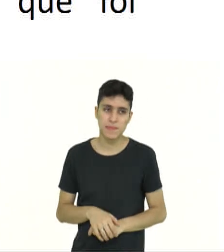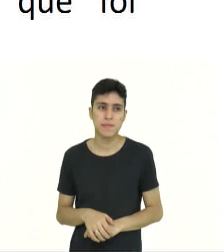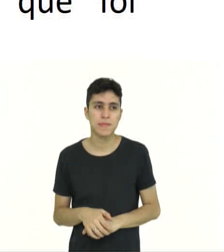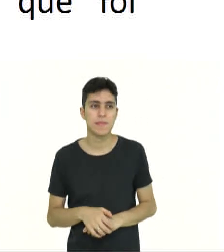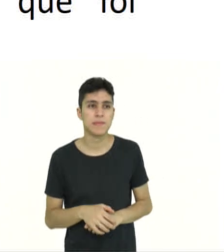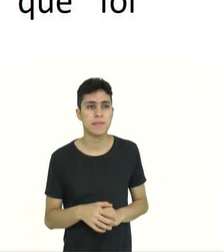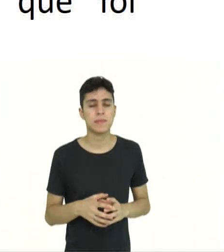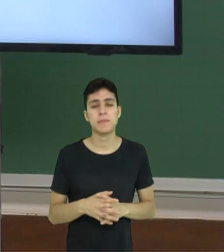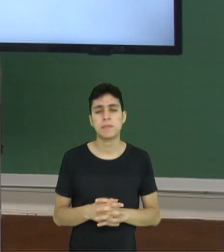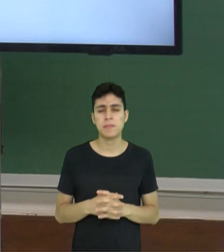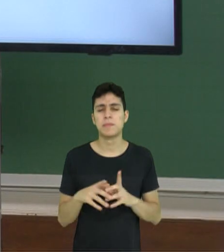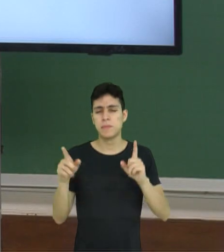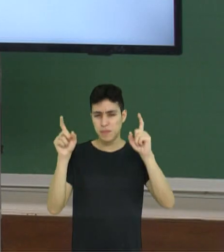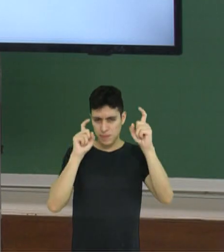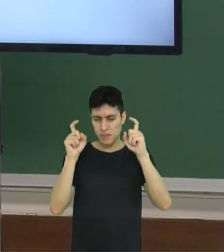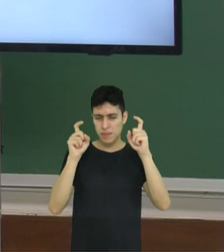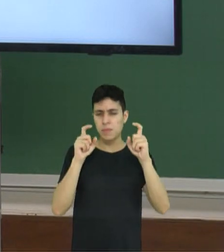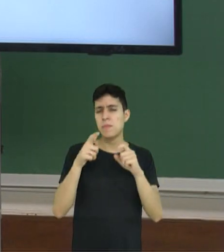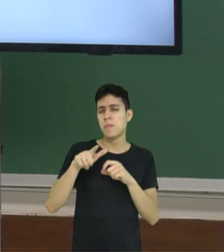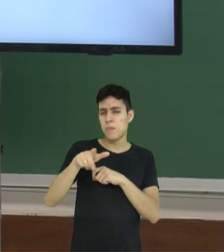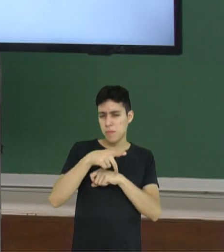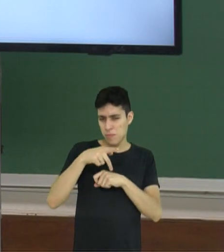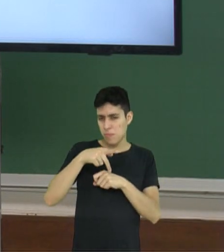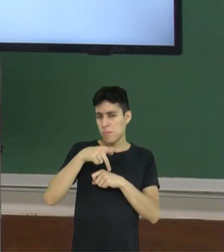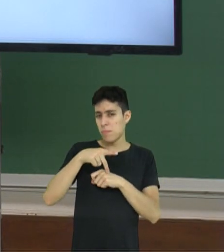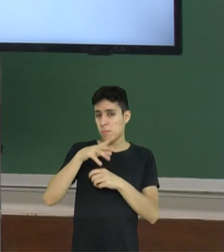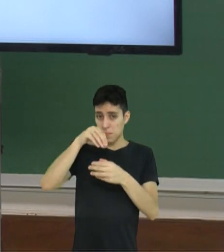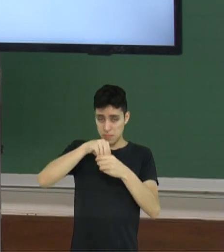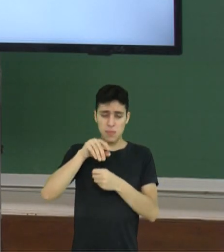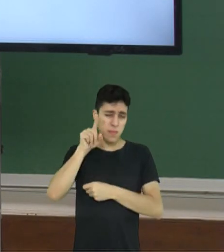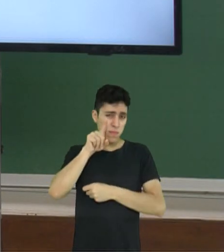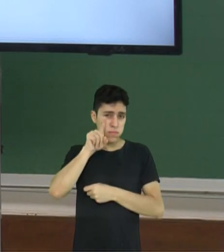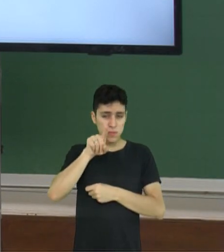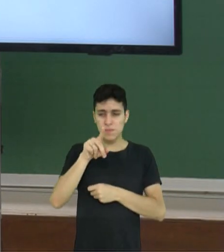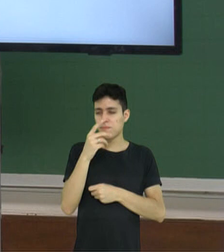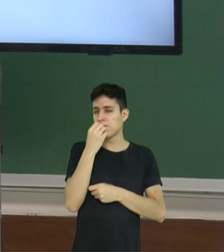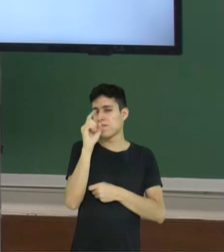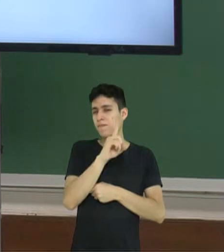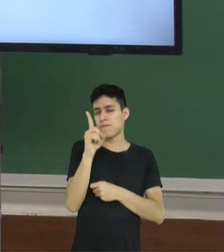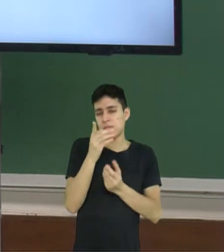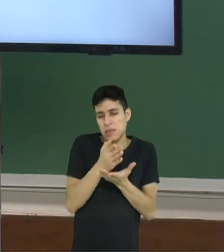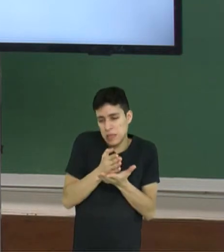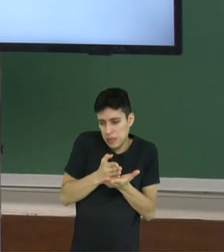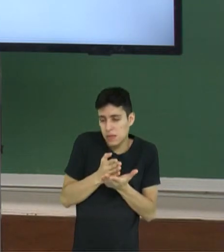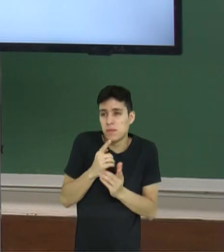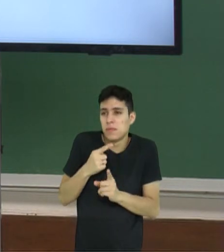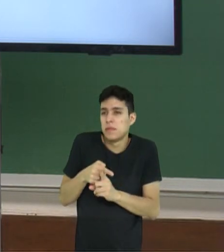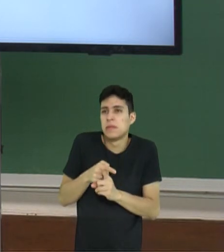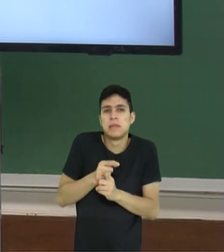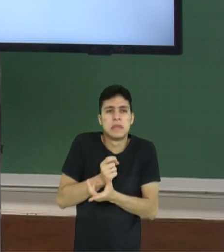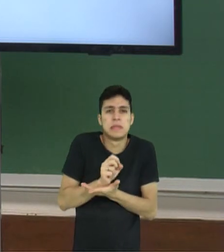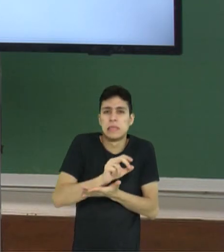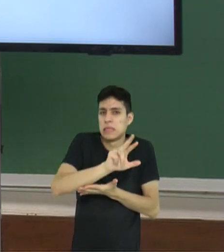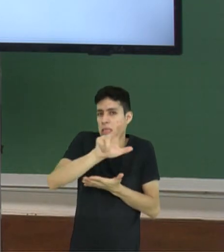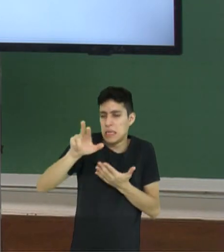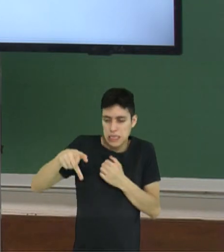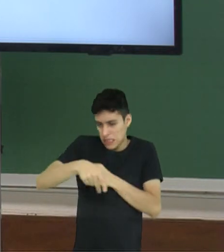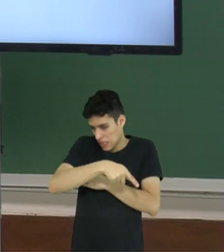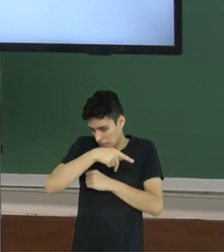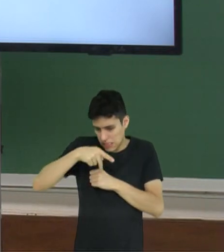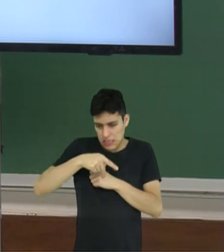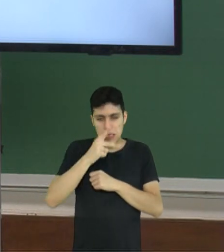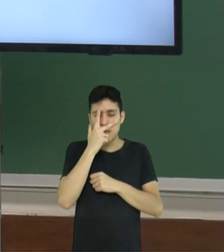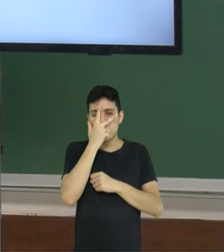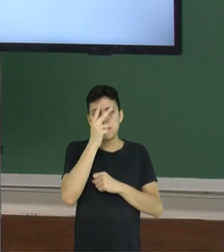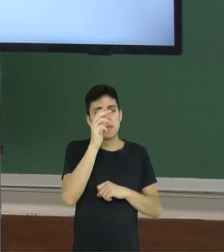Depois de uma reunião que ocorreu em Washington, eles decidiram que essa divisão não seria interessante. Né? Eram muitos países querendo explorar a região, isso poderia causar